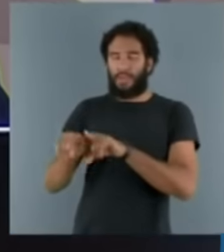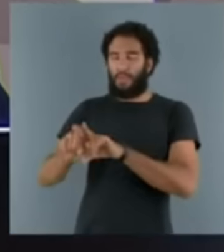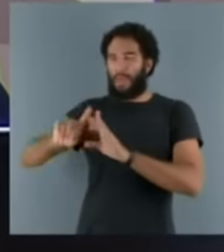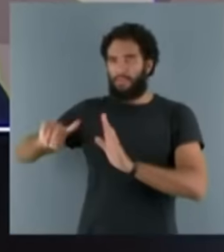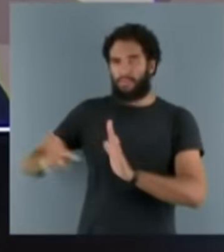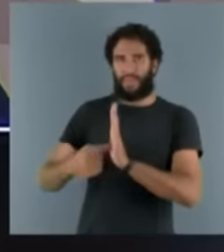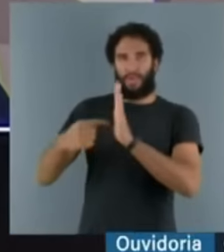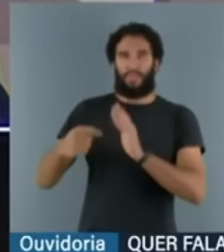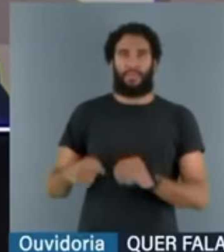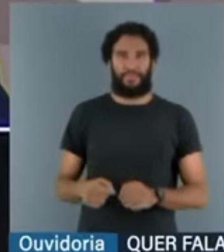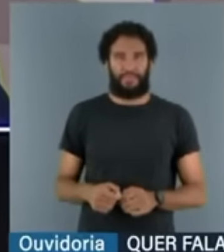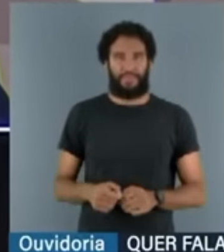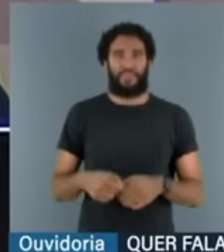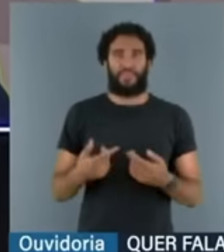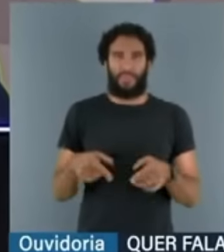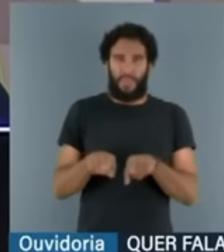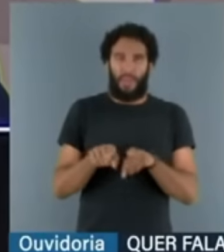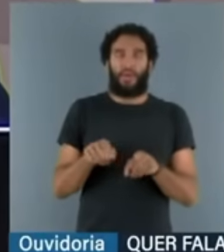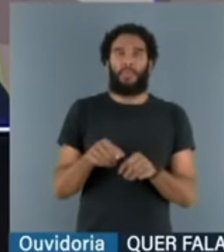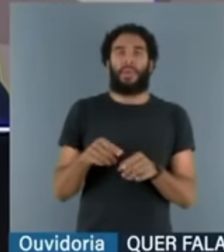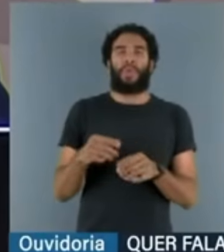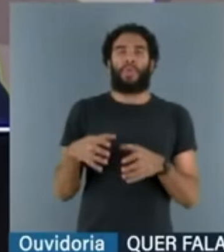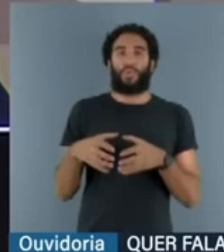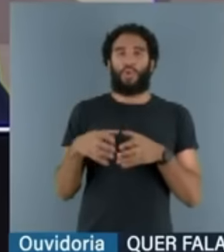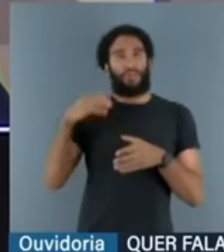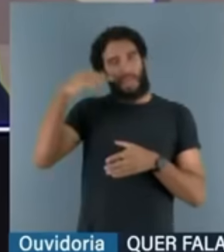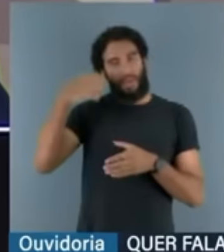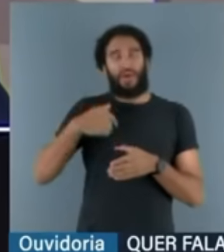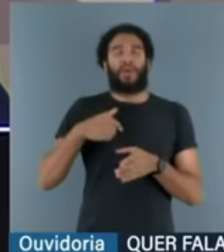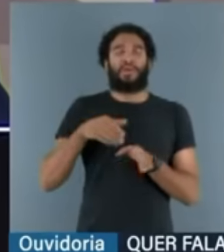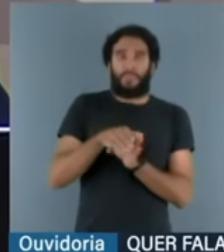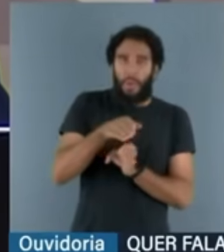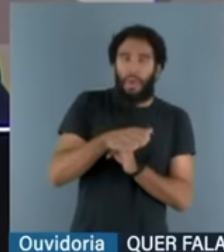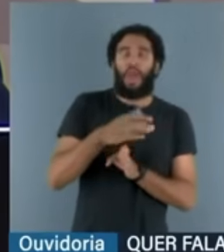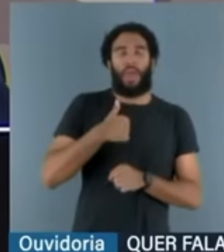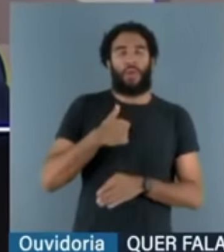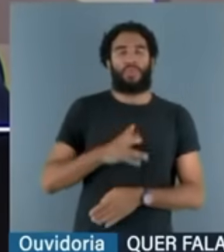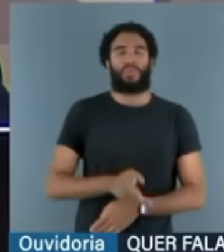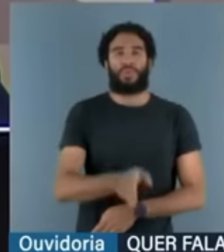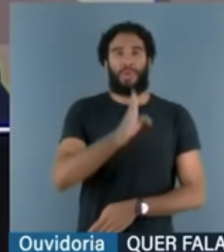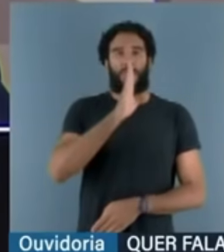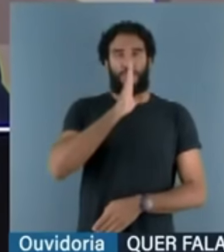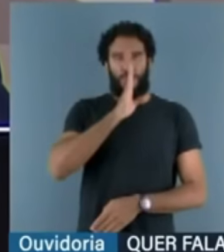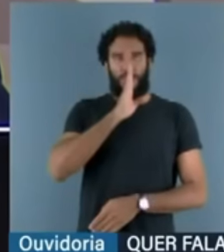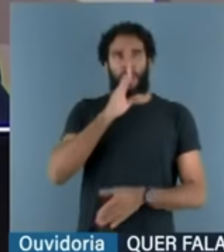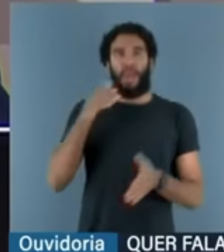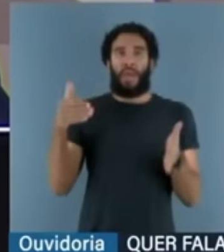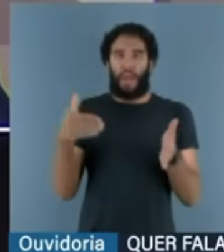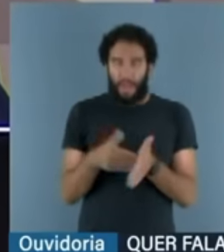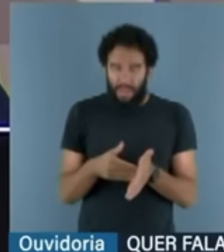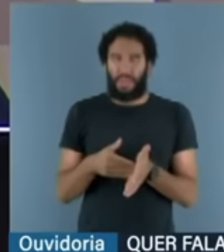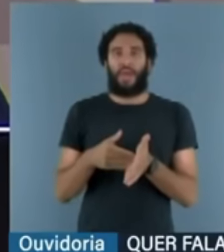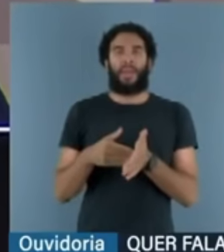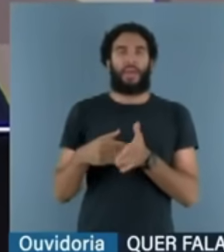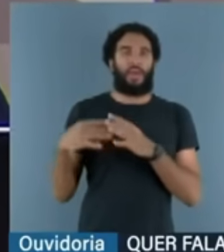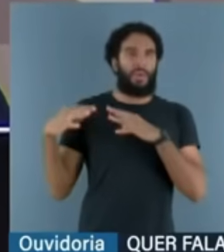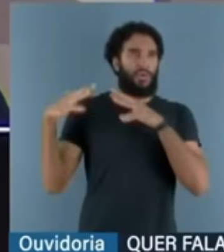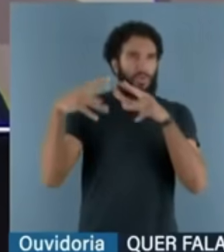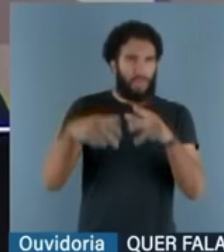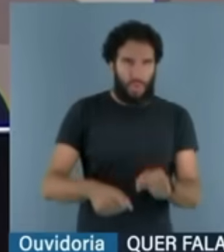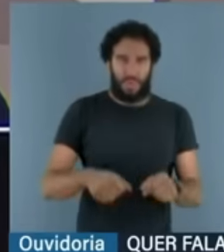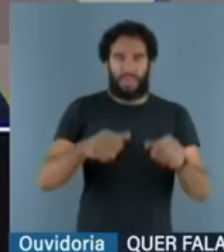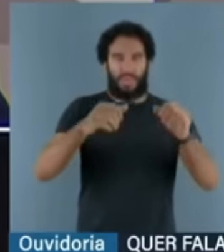denúncia, e por orientação da minha defesa técnica, eu vou permanecer em silêncio até o acesso à íntegra dos autos e